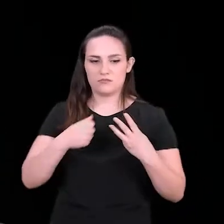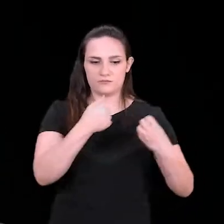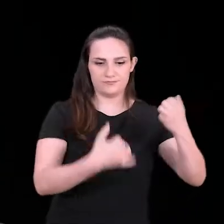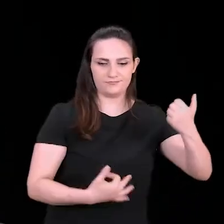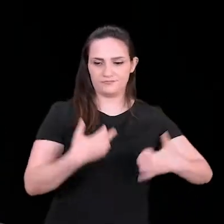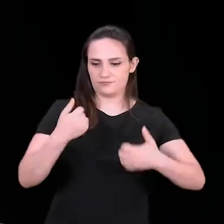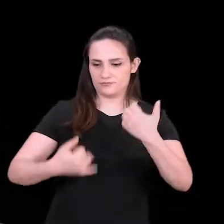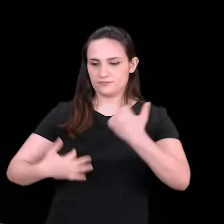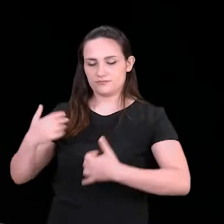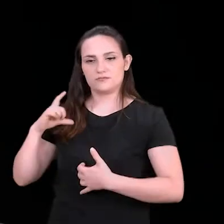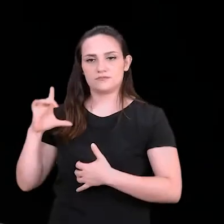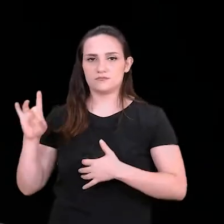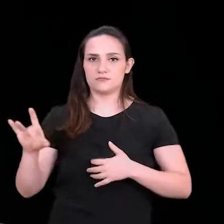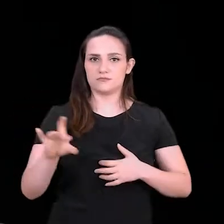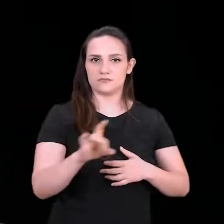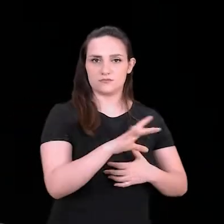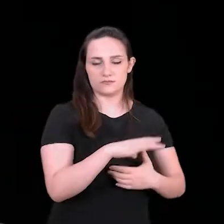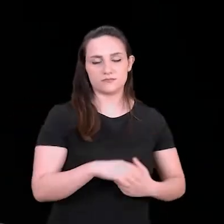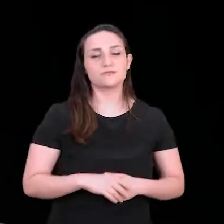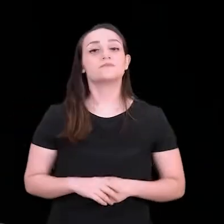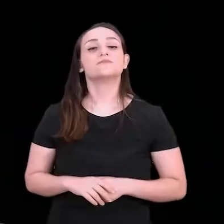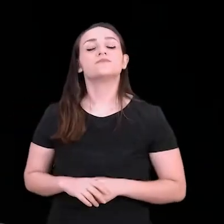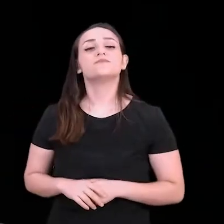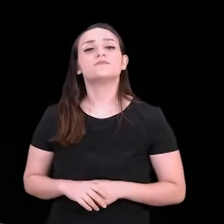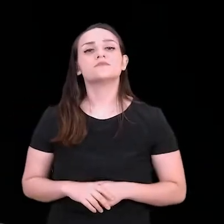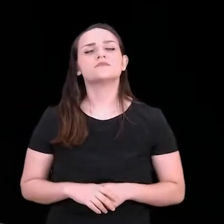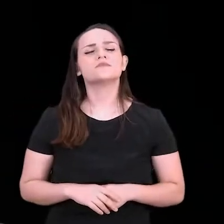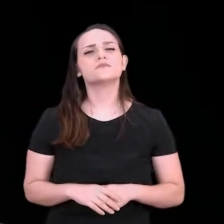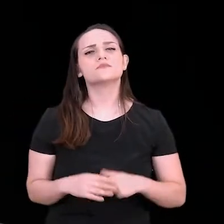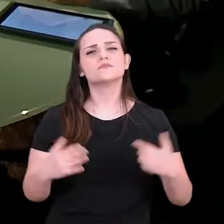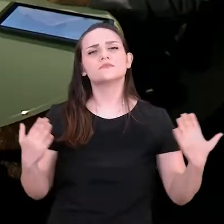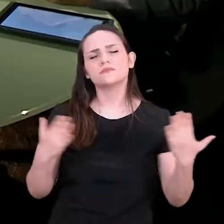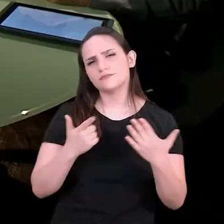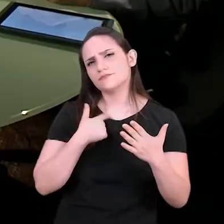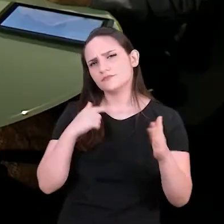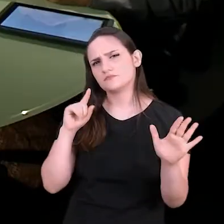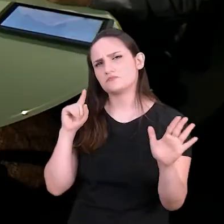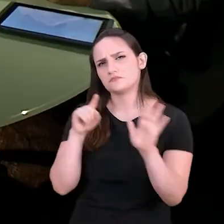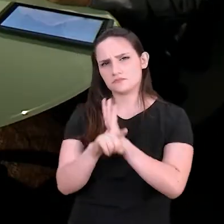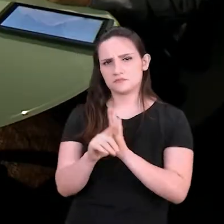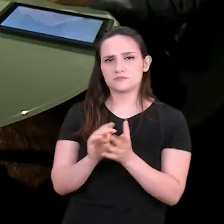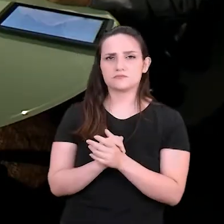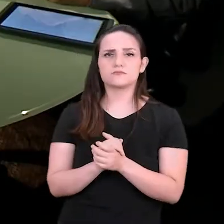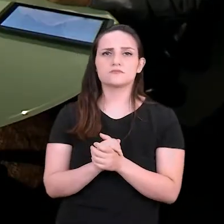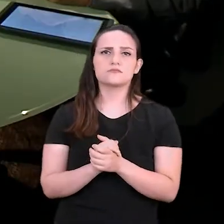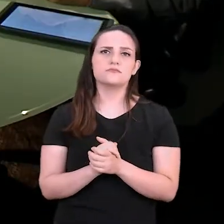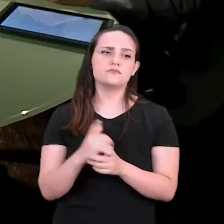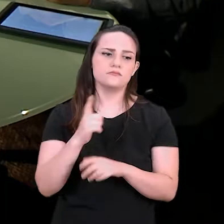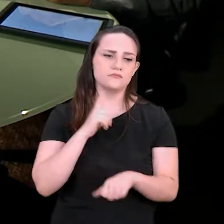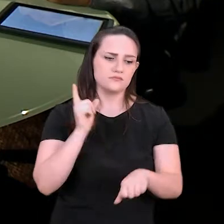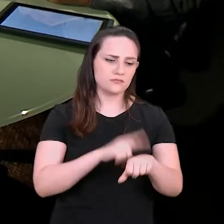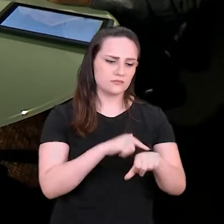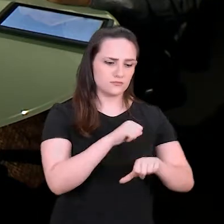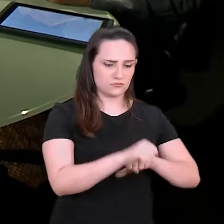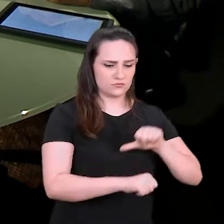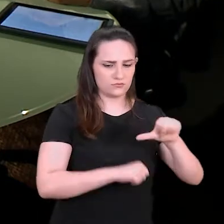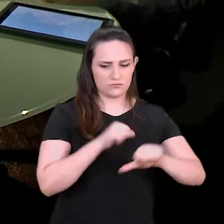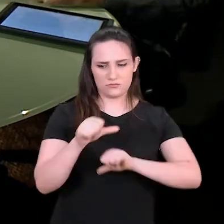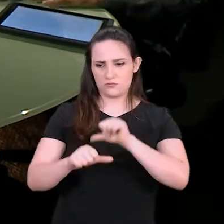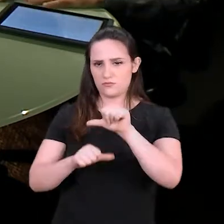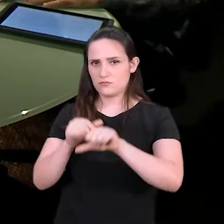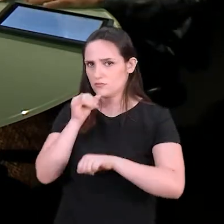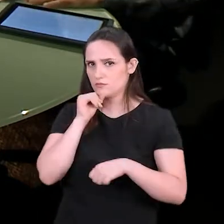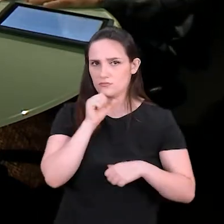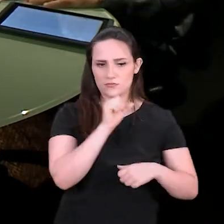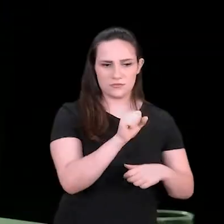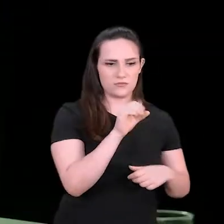dessa forma, as transmissões aconteceram dessa forma. E assim, a gente tem esse cenário então de migração, no